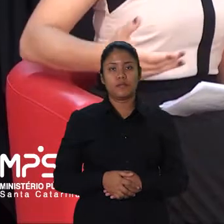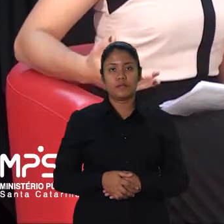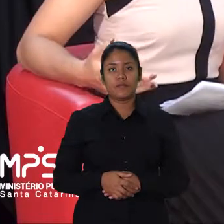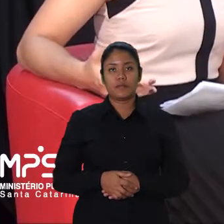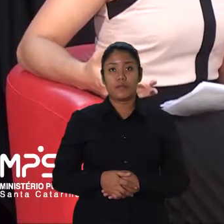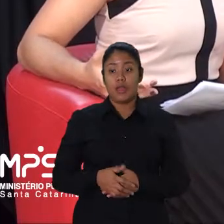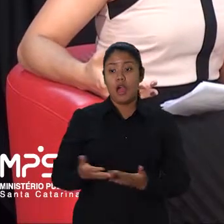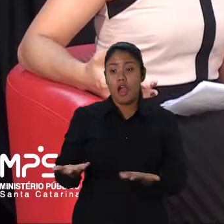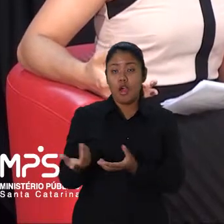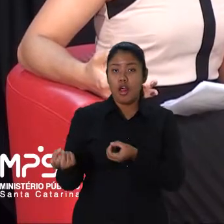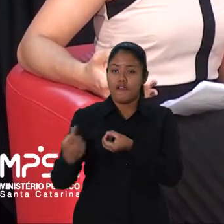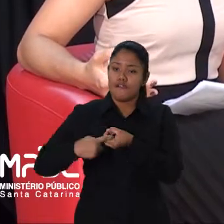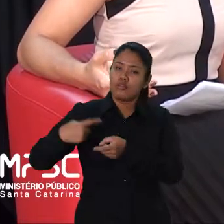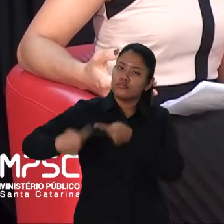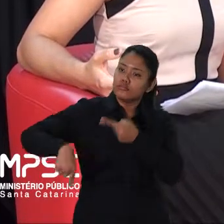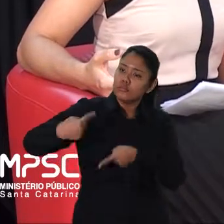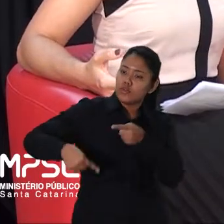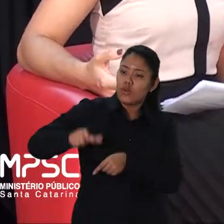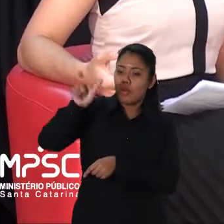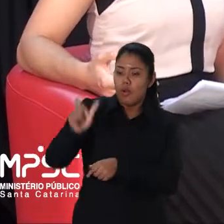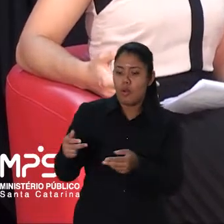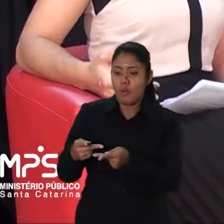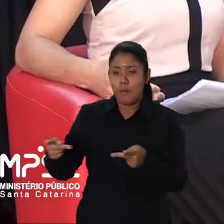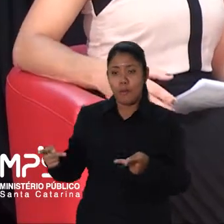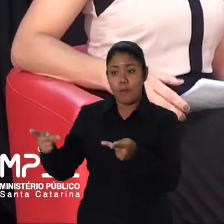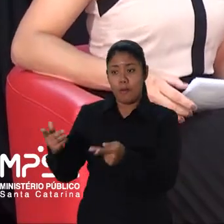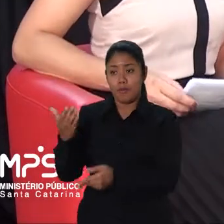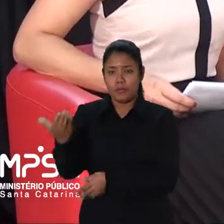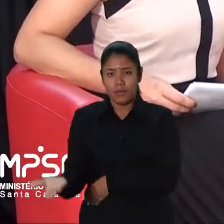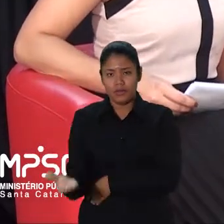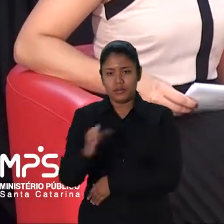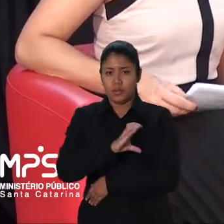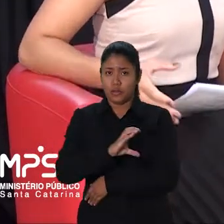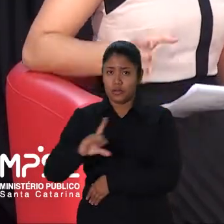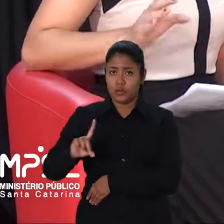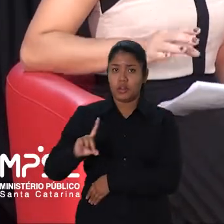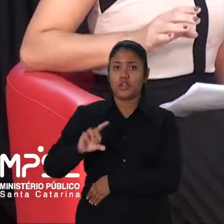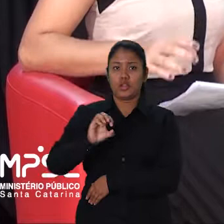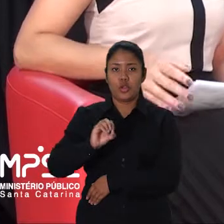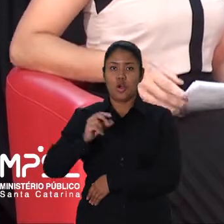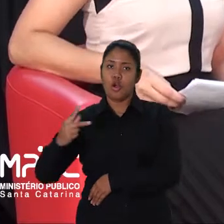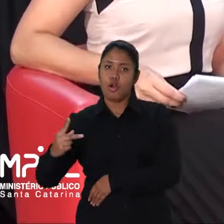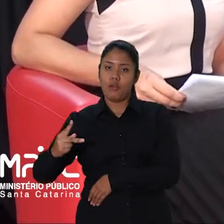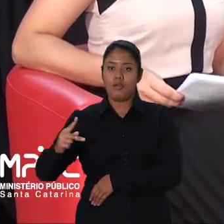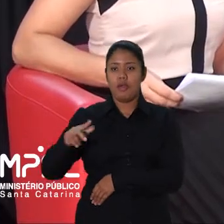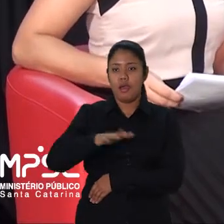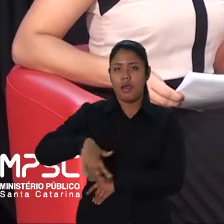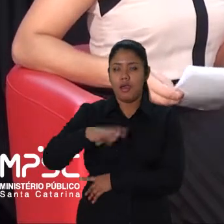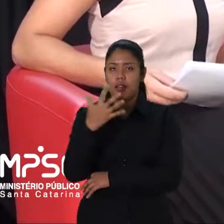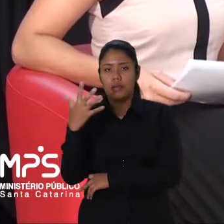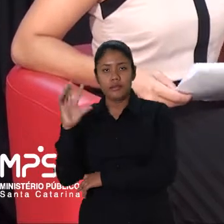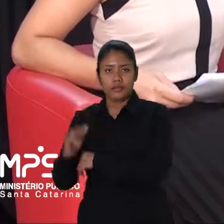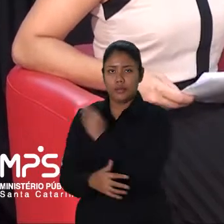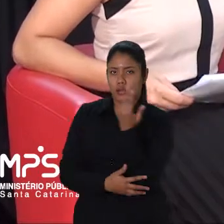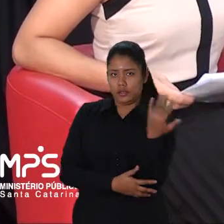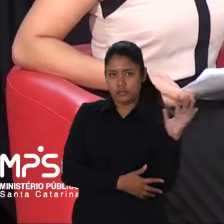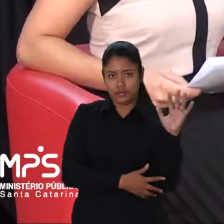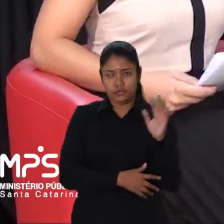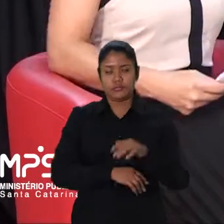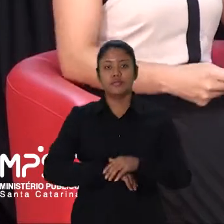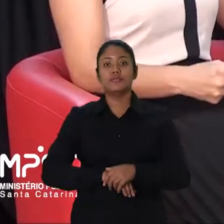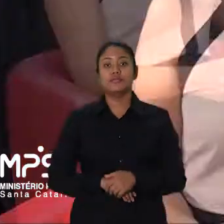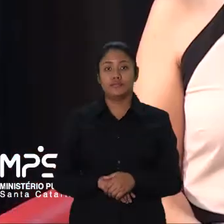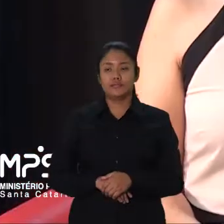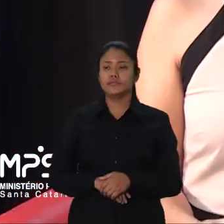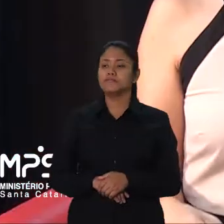fica essa questão e retoma a conversa com o promotor de justiça paulo antônio locatelli coordenador do centro de apoio operacional do meio ambiente